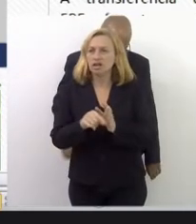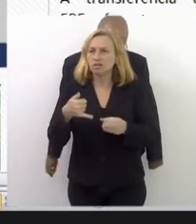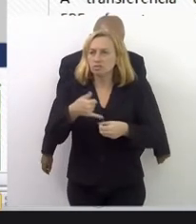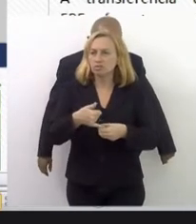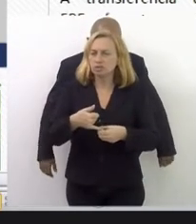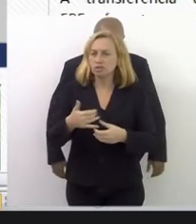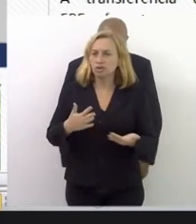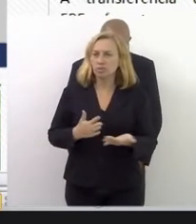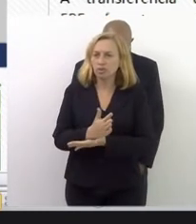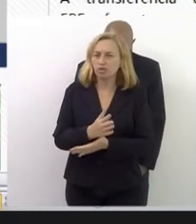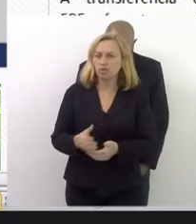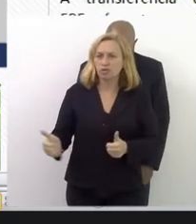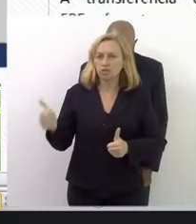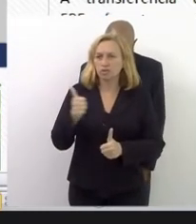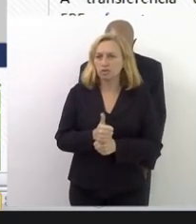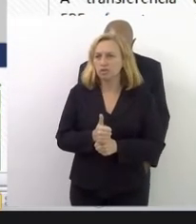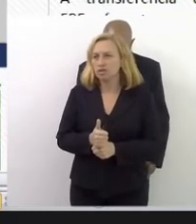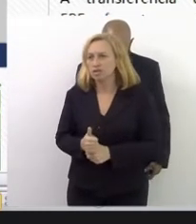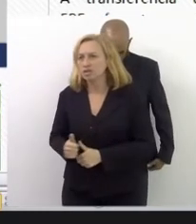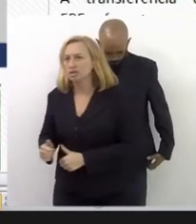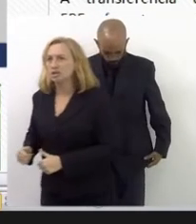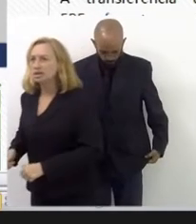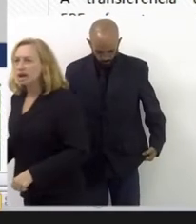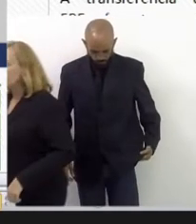gente aprovou no CONFAES na semana passada,